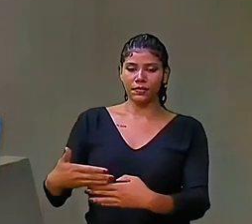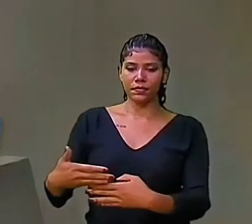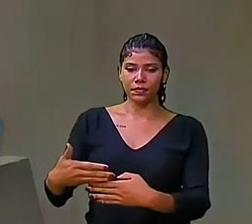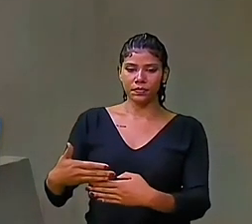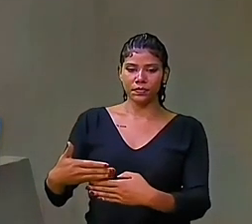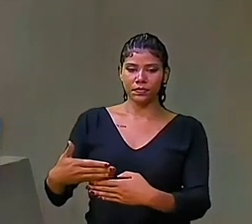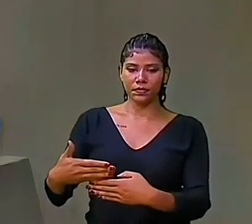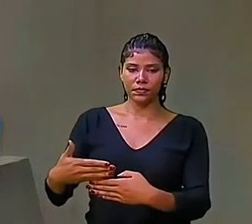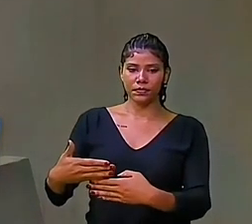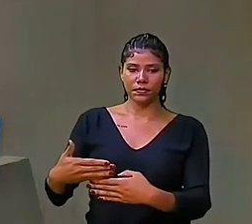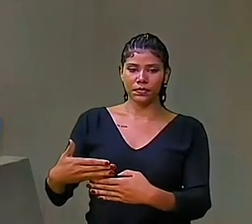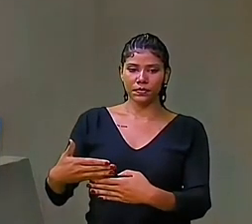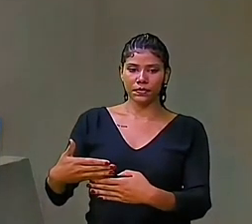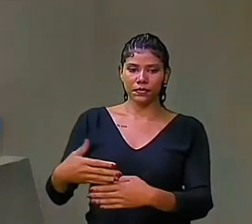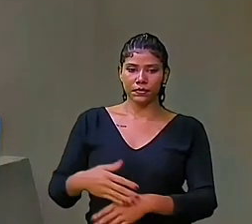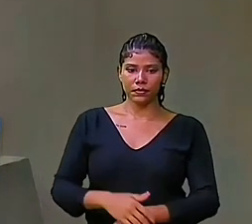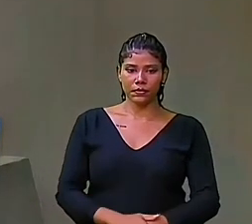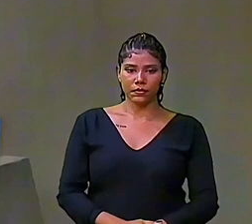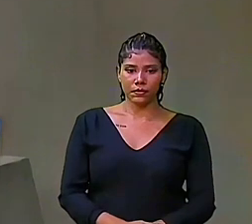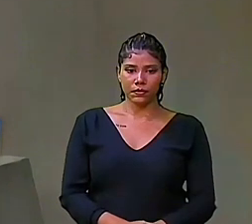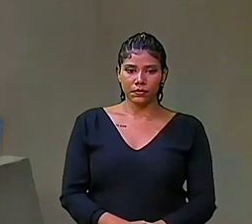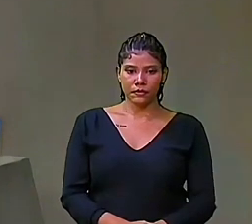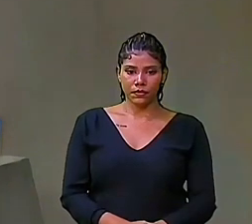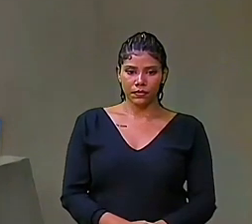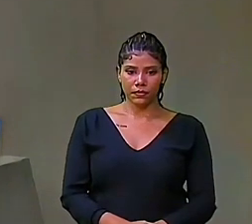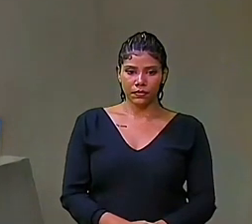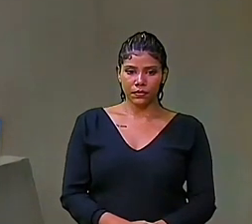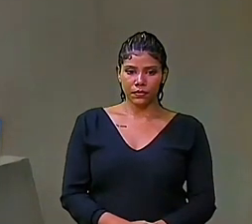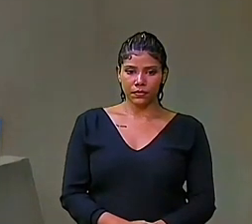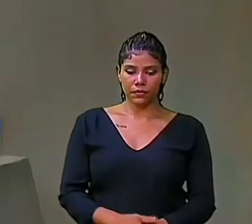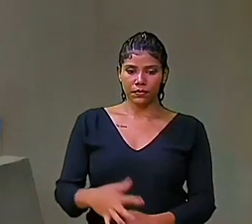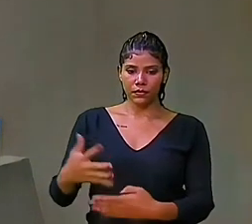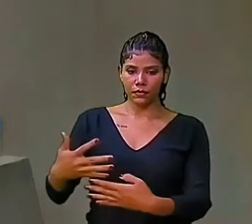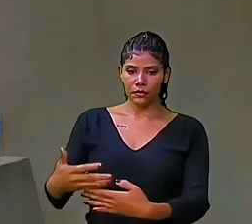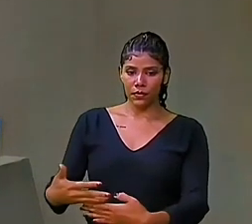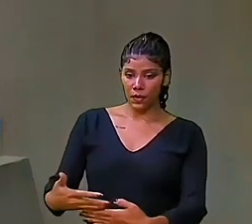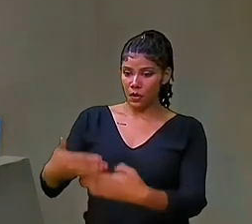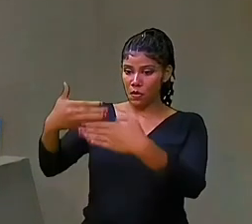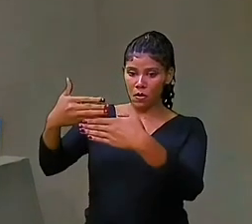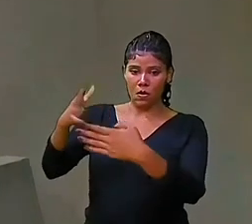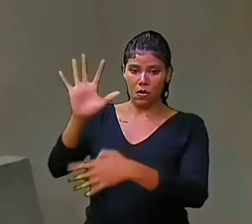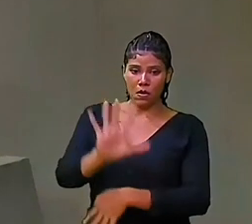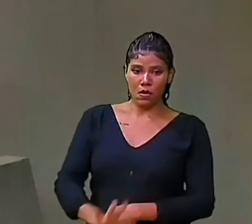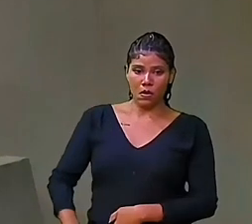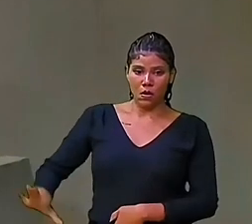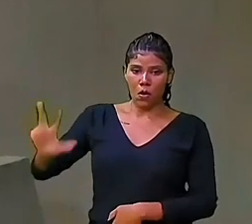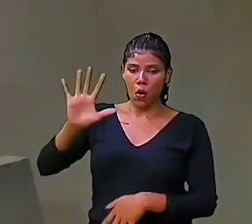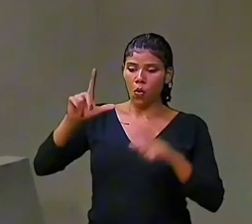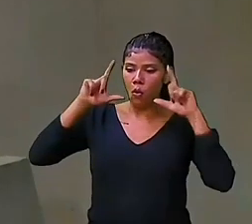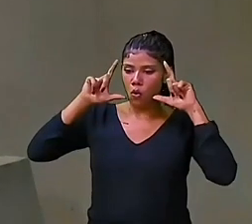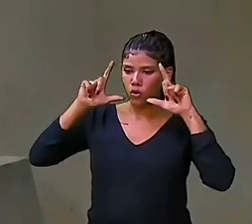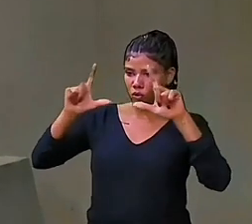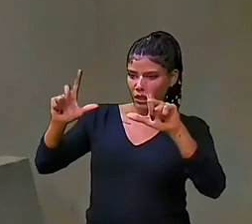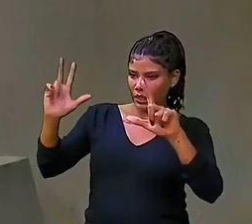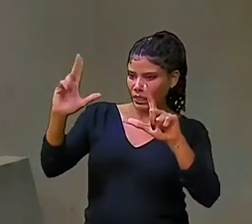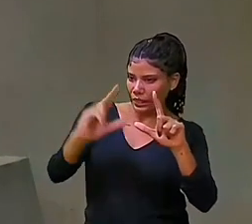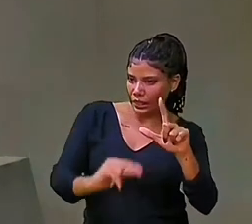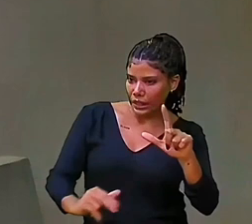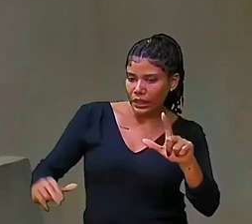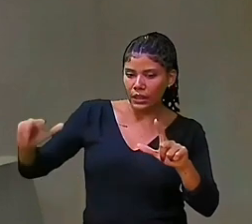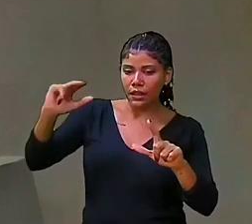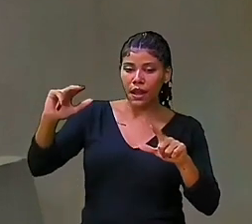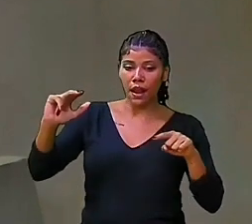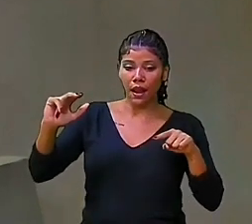Perdão. É difícil falar desse tema. Há um mural gigantesco com o rosto da Marielle.